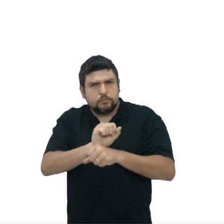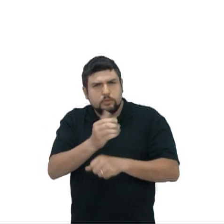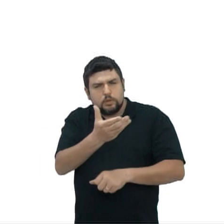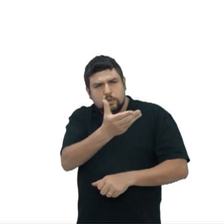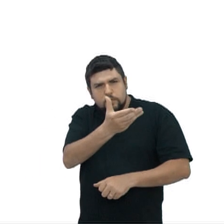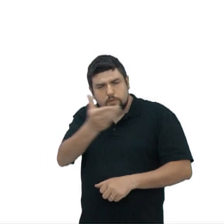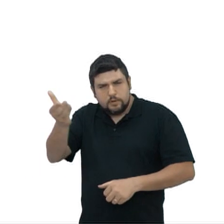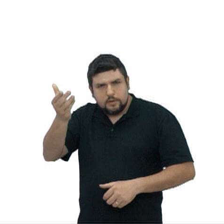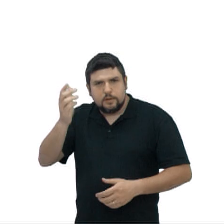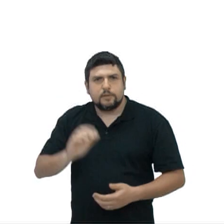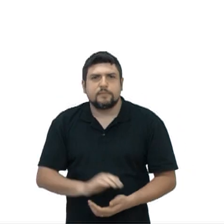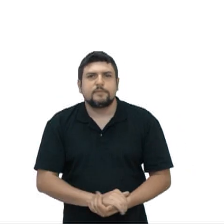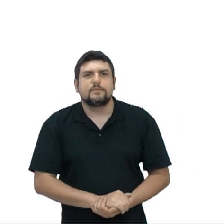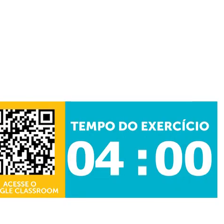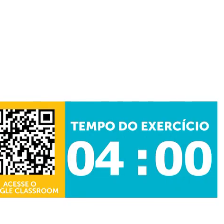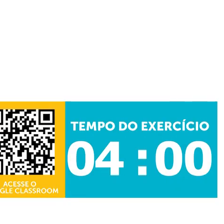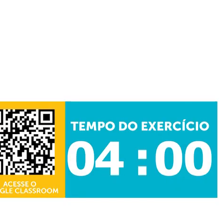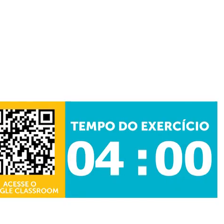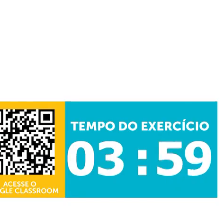Produção, música para eles!